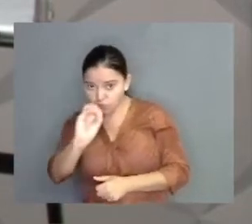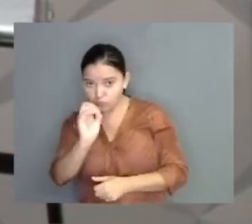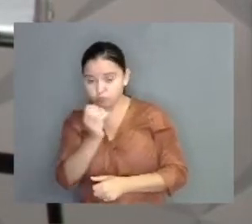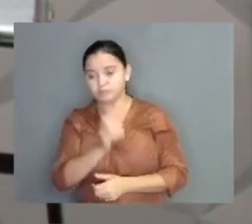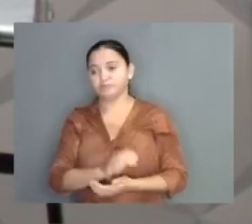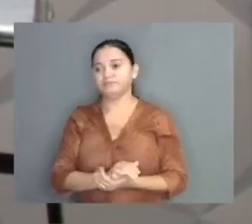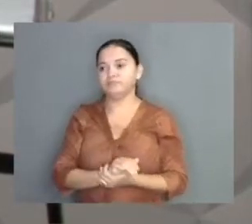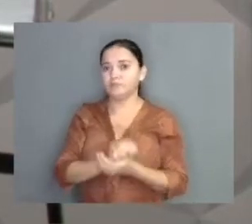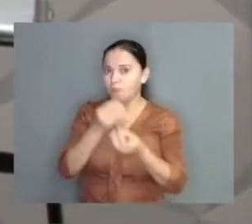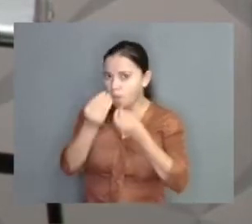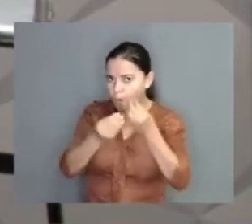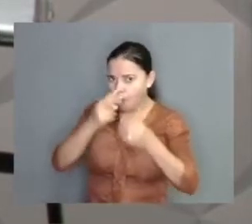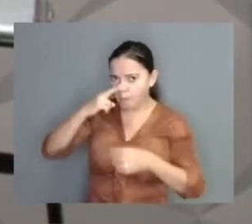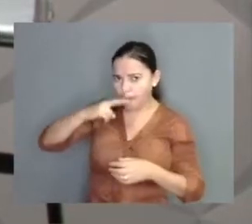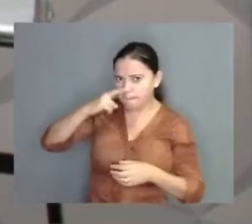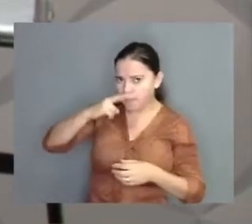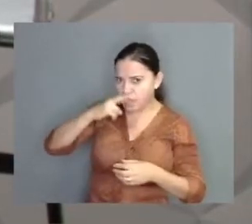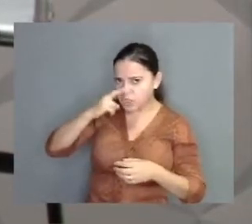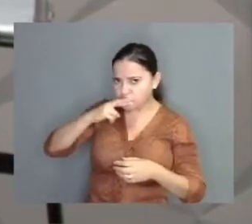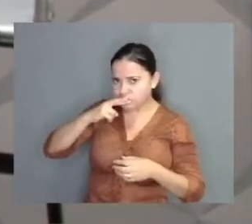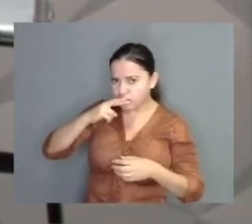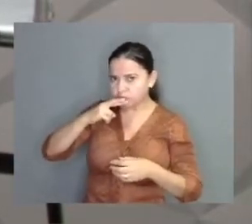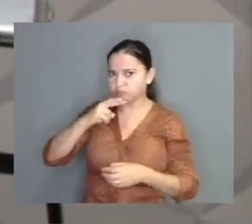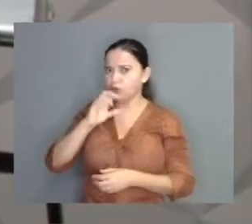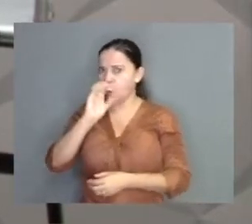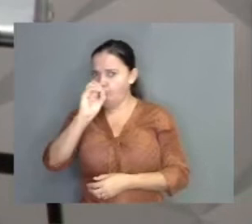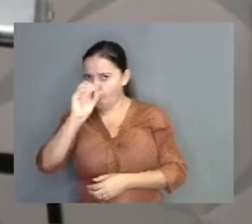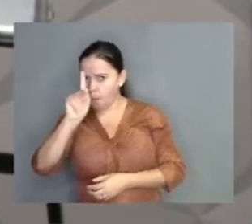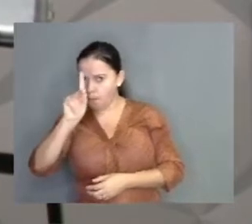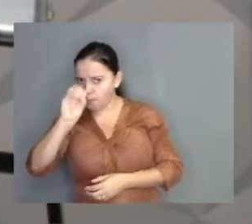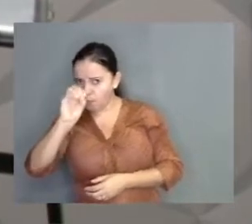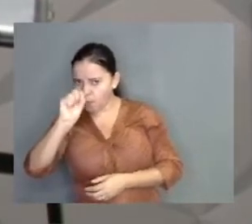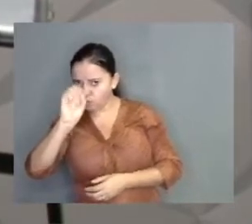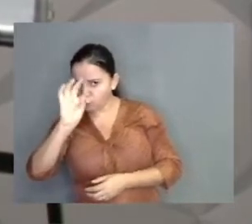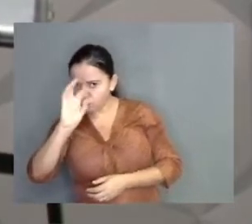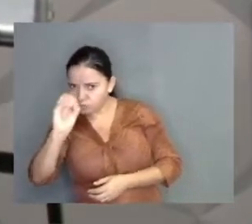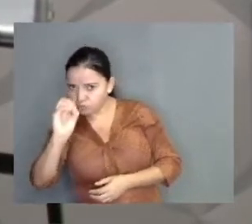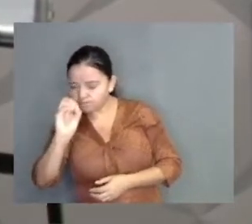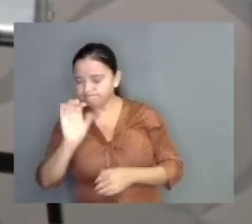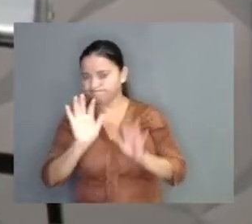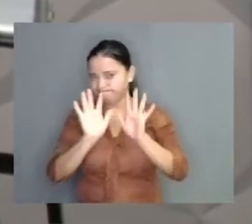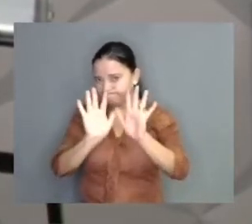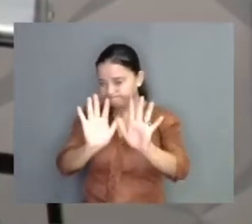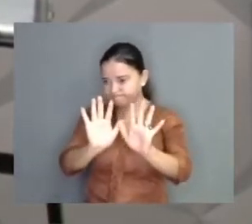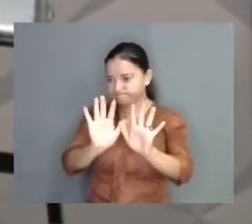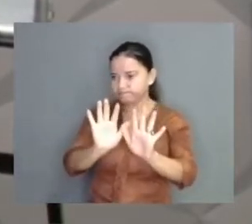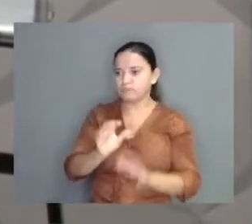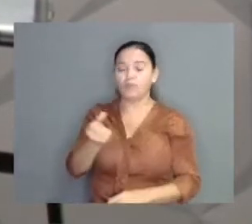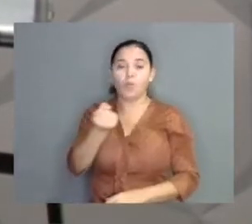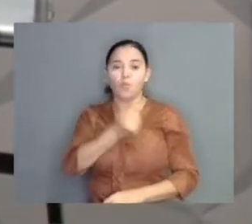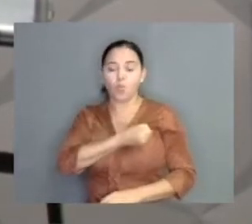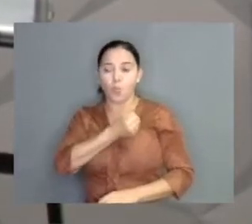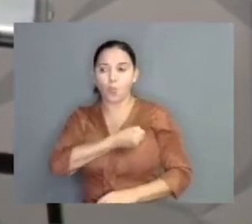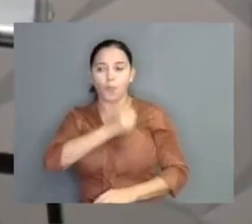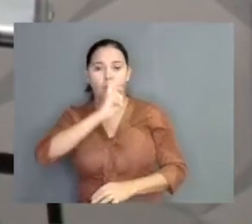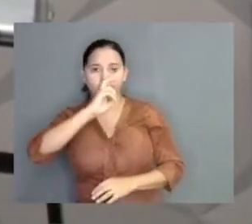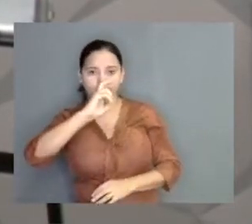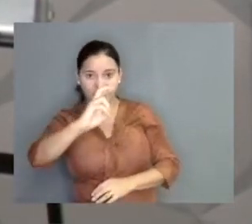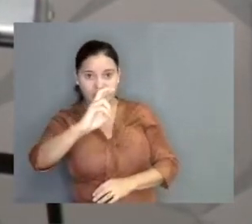matematicamente não são a mesma coisa, tá certo? Então, ó, o número 5